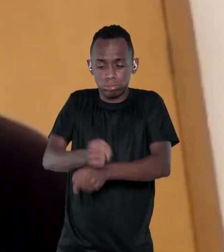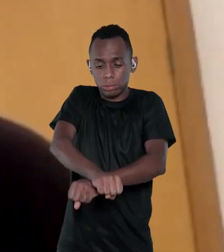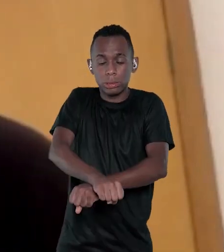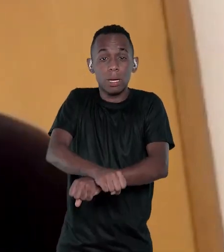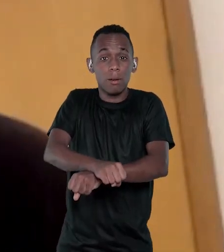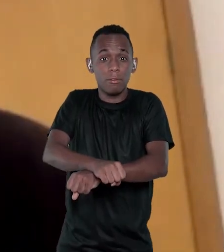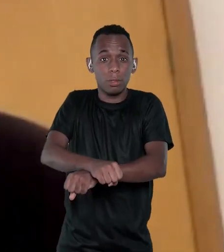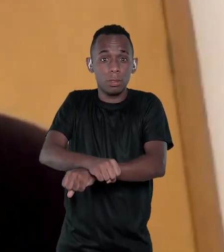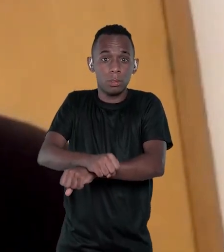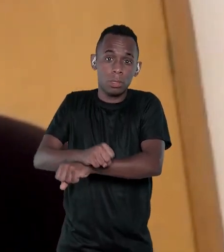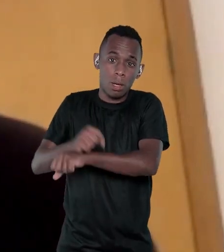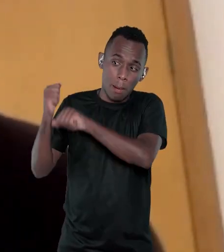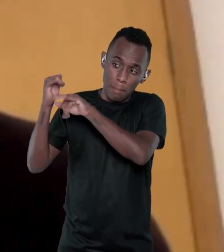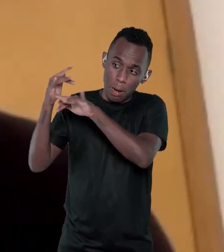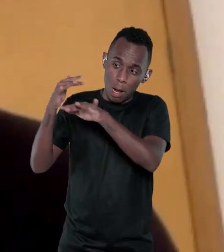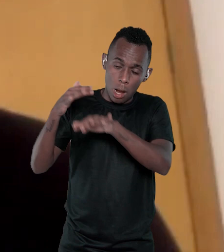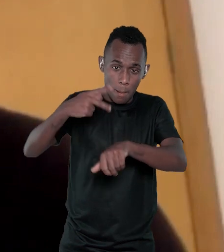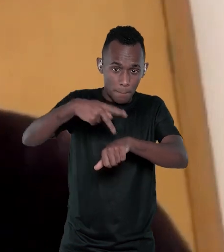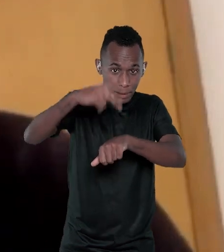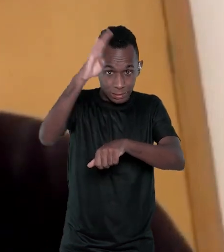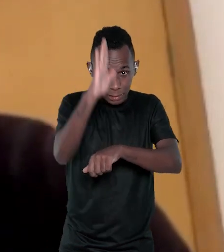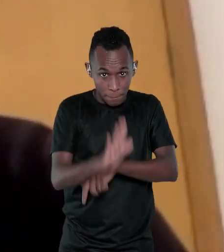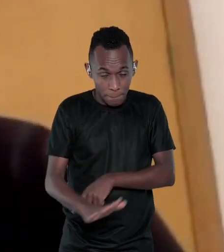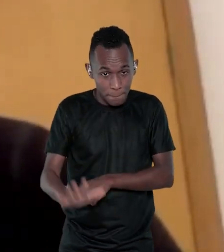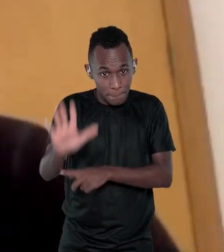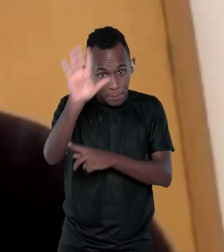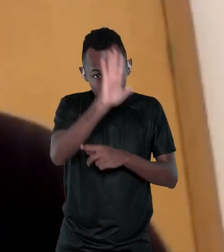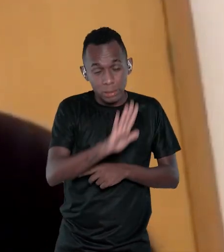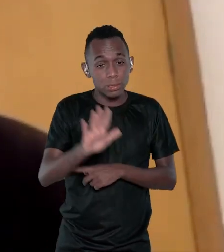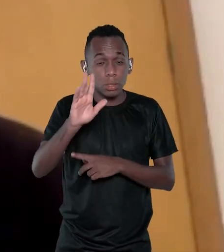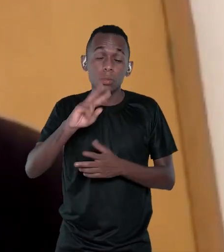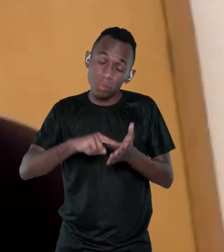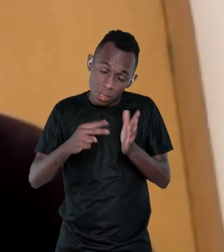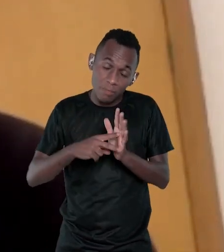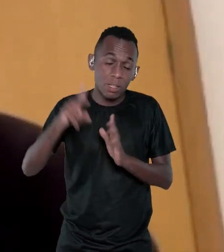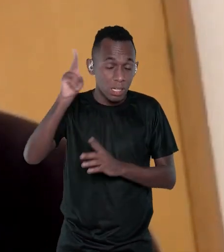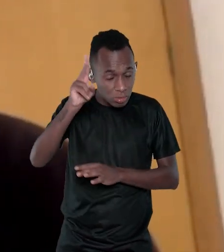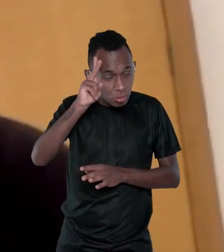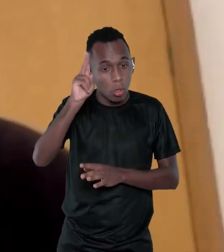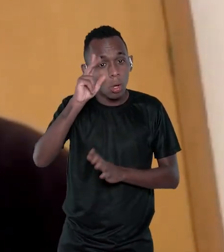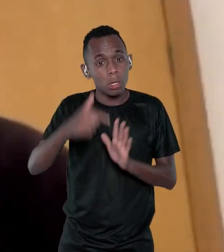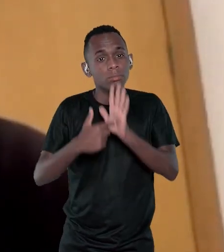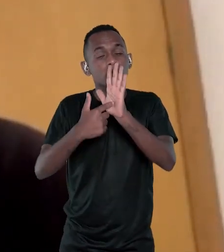quando vieram para o Brasil, a história